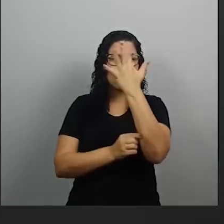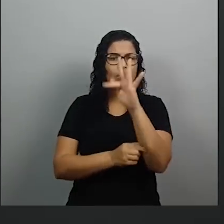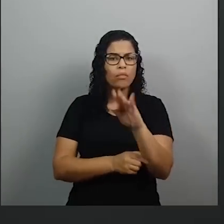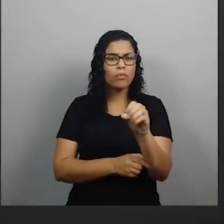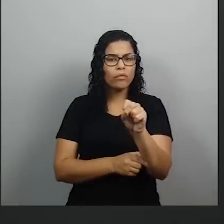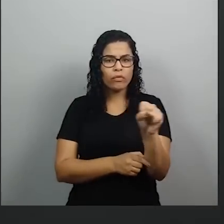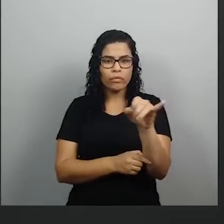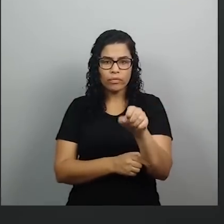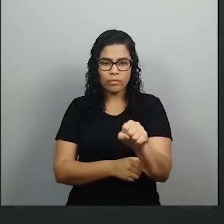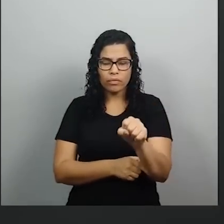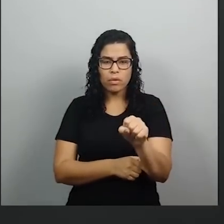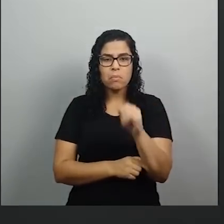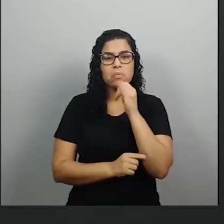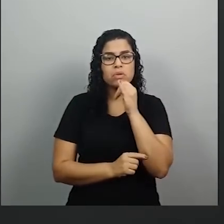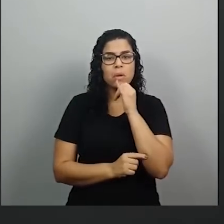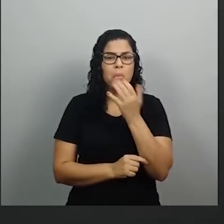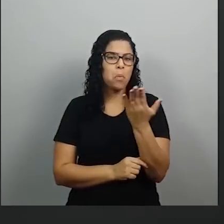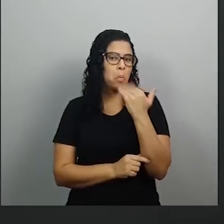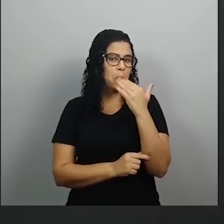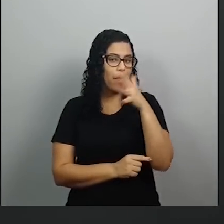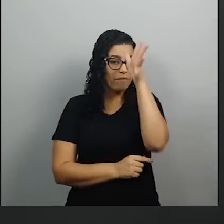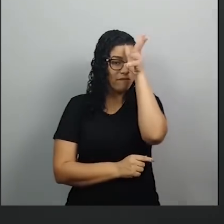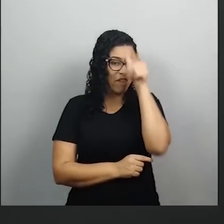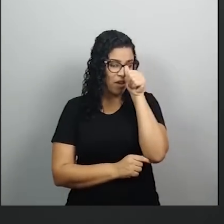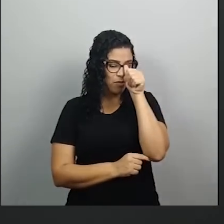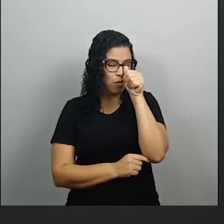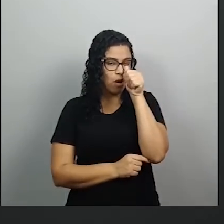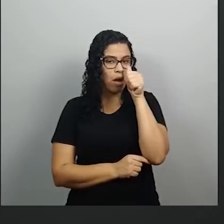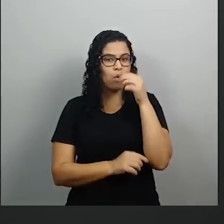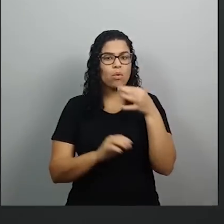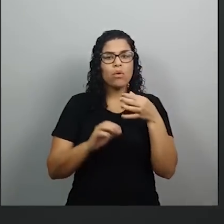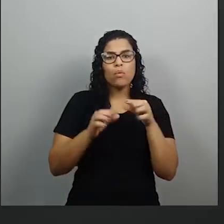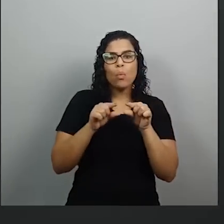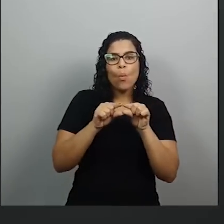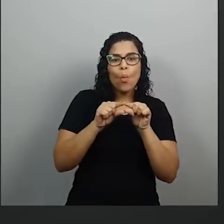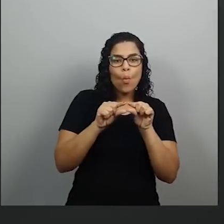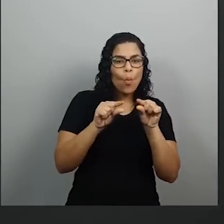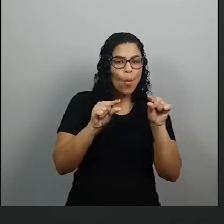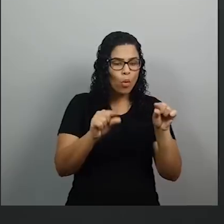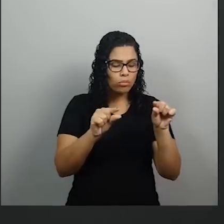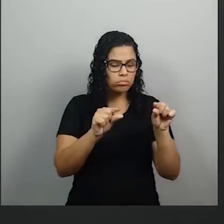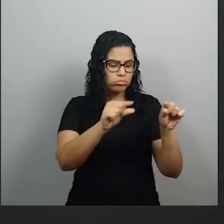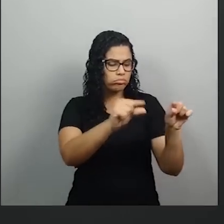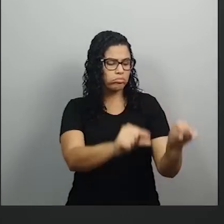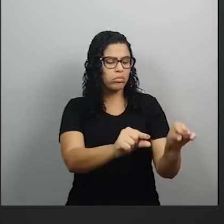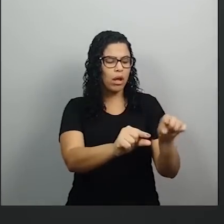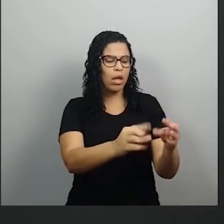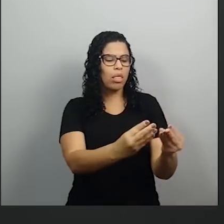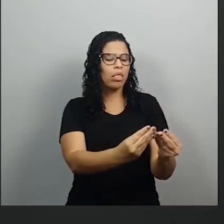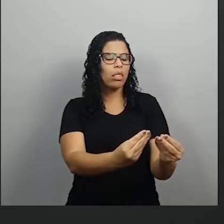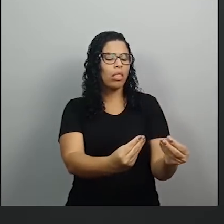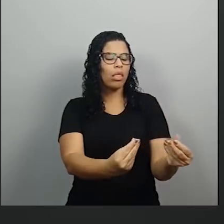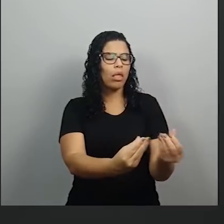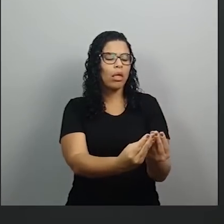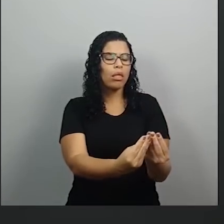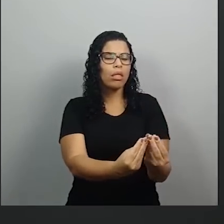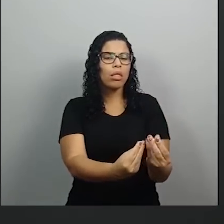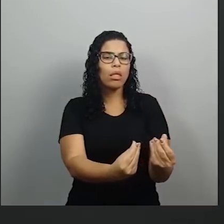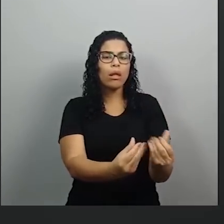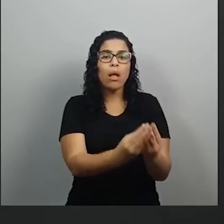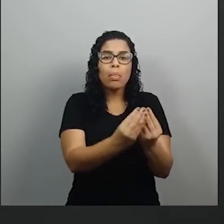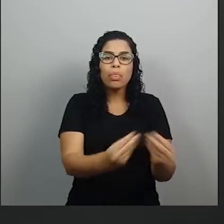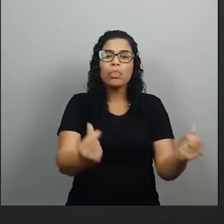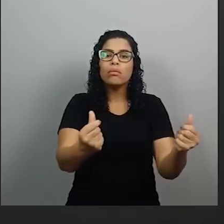joga ali o teu osso do frango que você comeu, deixa lá. Quando você vai ver, ele está degradando, degradando,